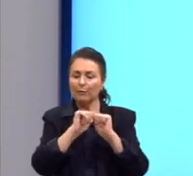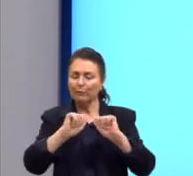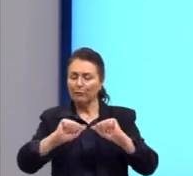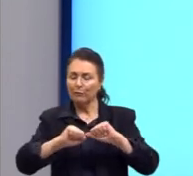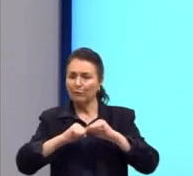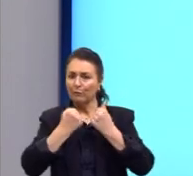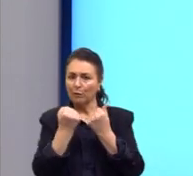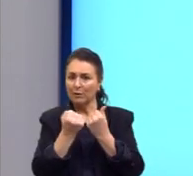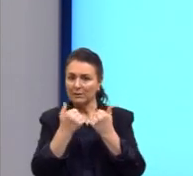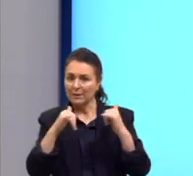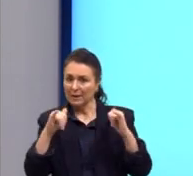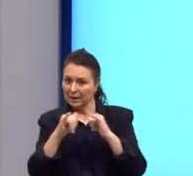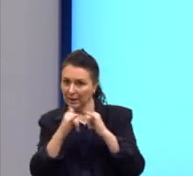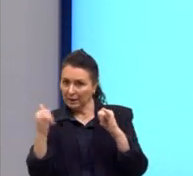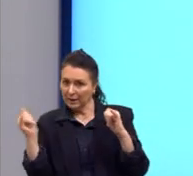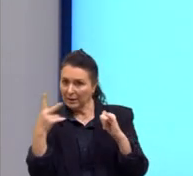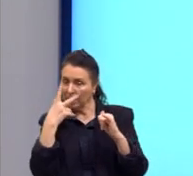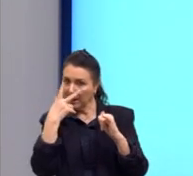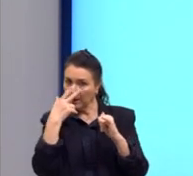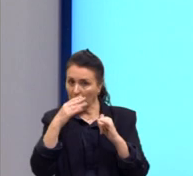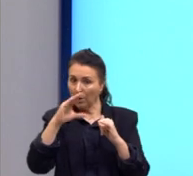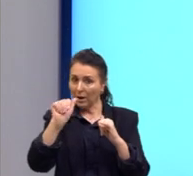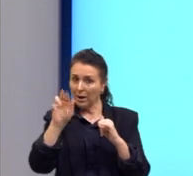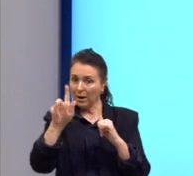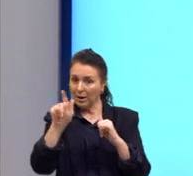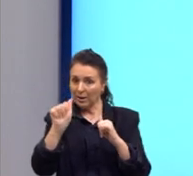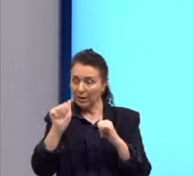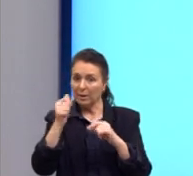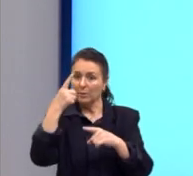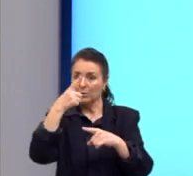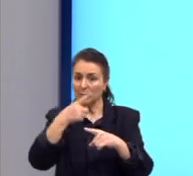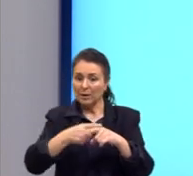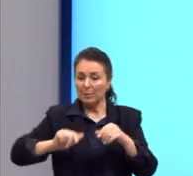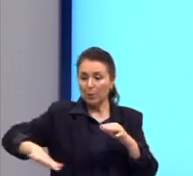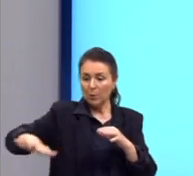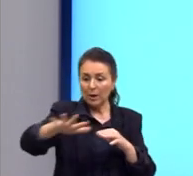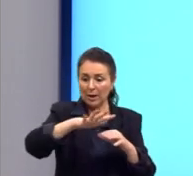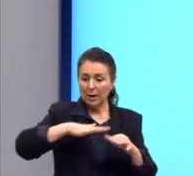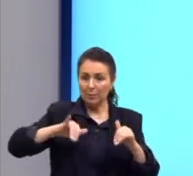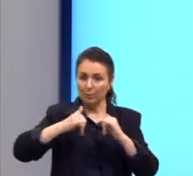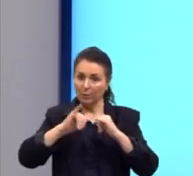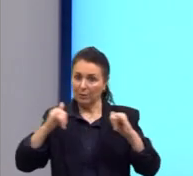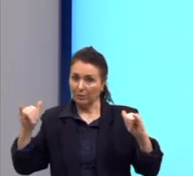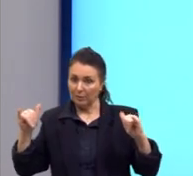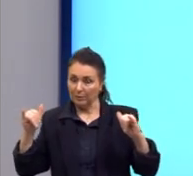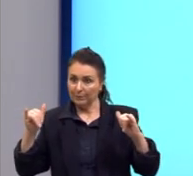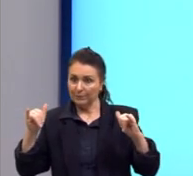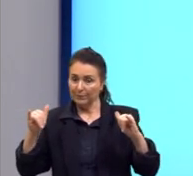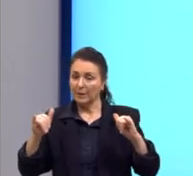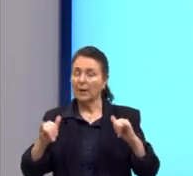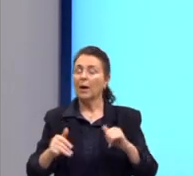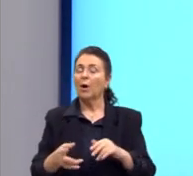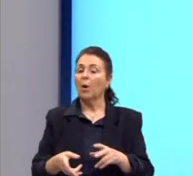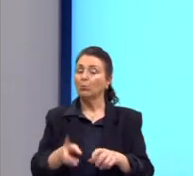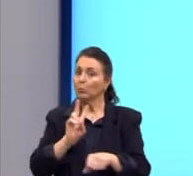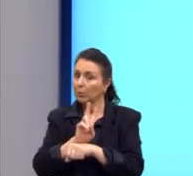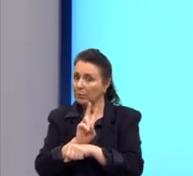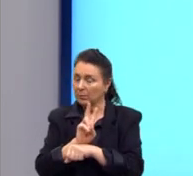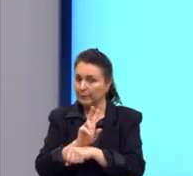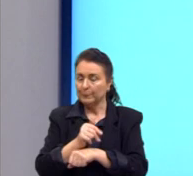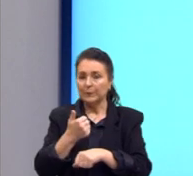é igual a carga multiplicado pelo campo elétrico aí cuidado né vejam que